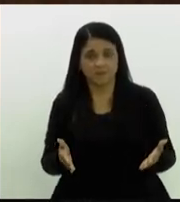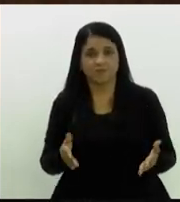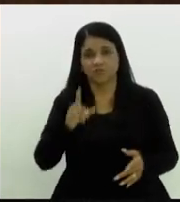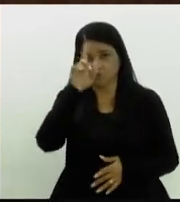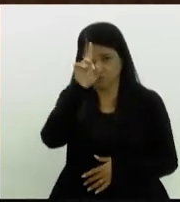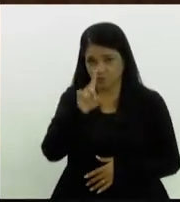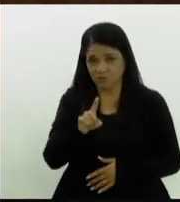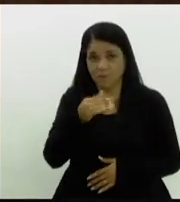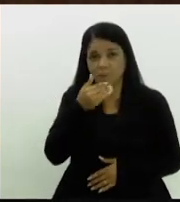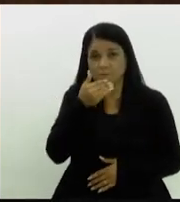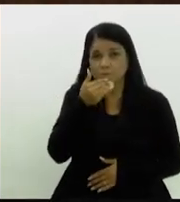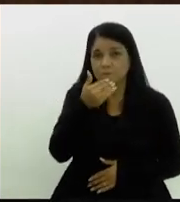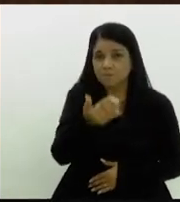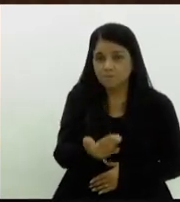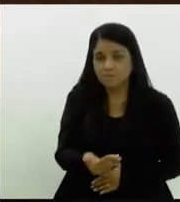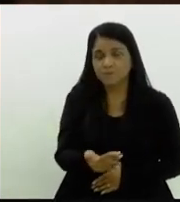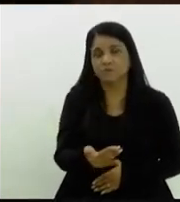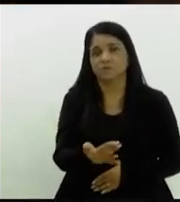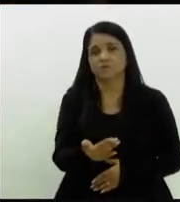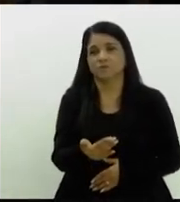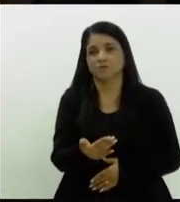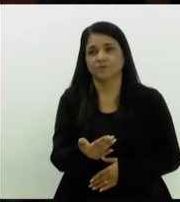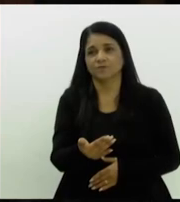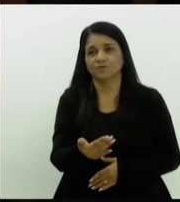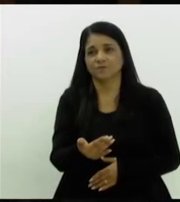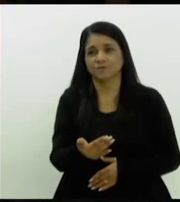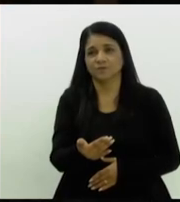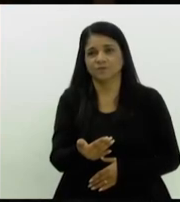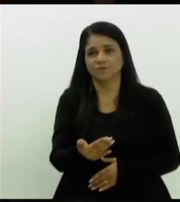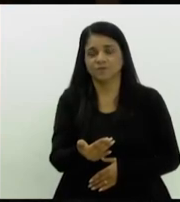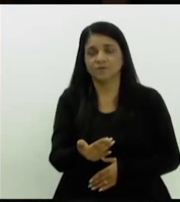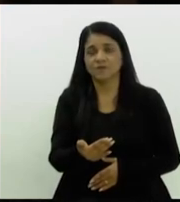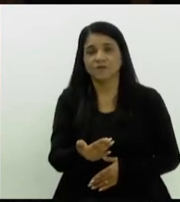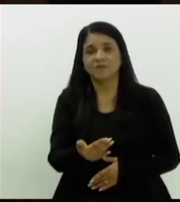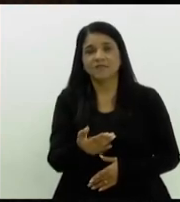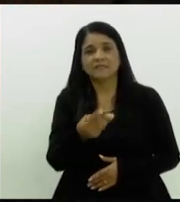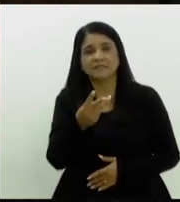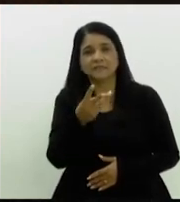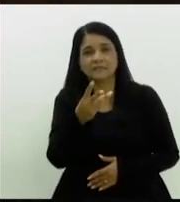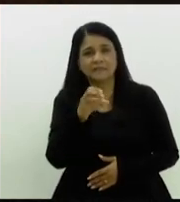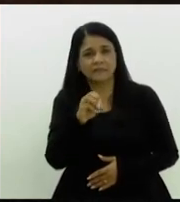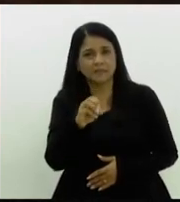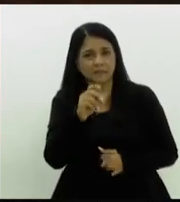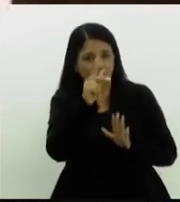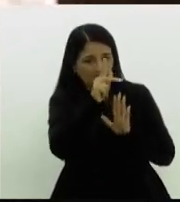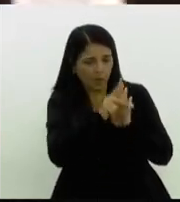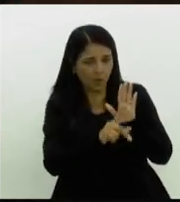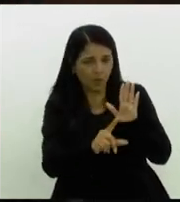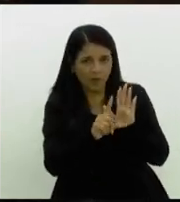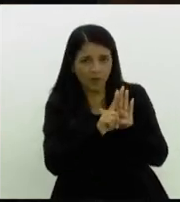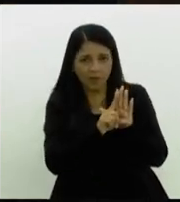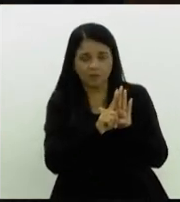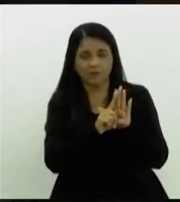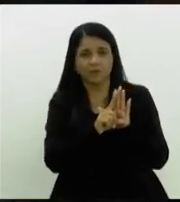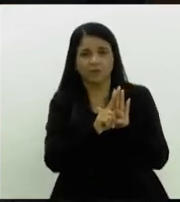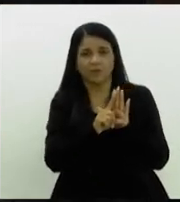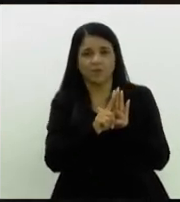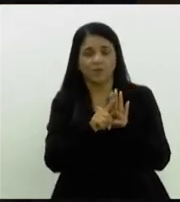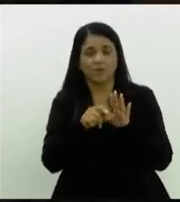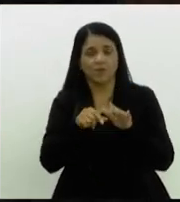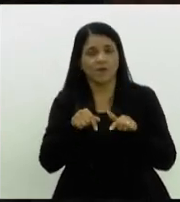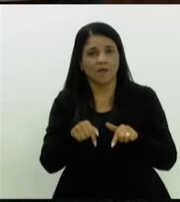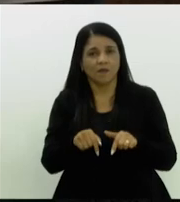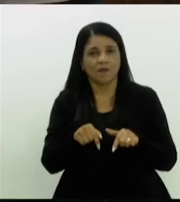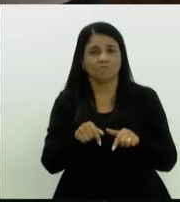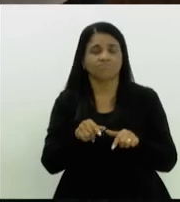solicitando que os praticamente 30 projetos de lei que andam nessa